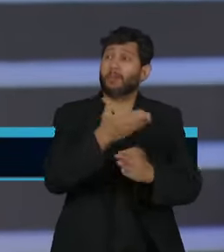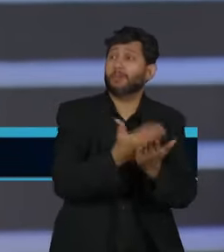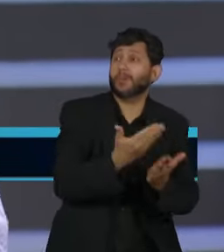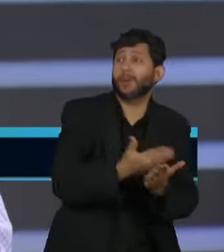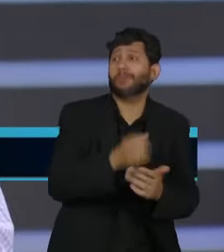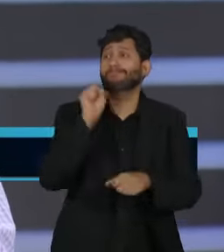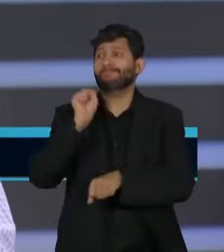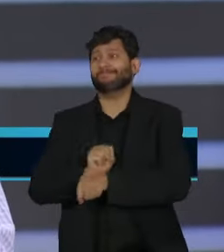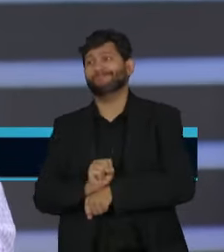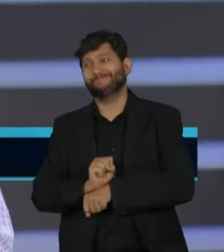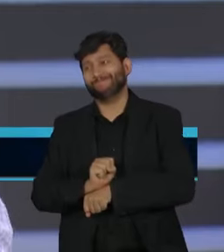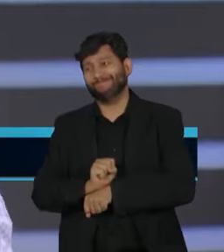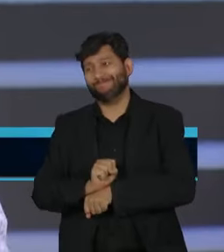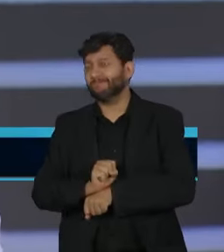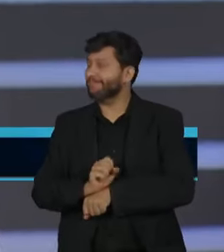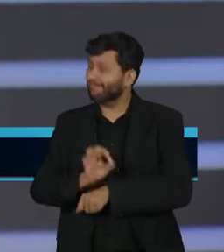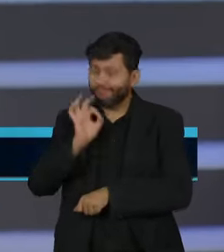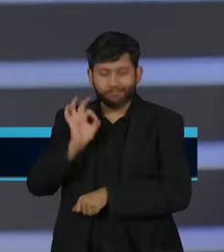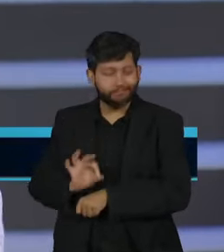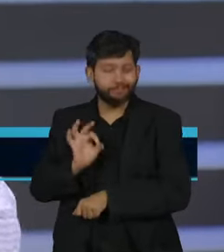dúvida.